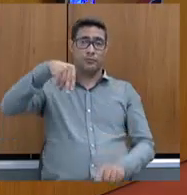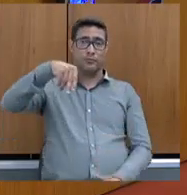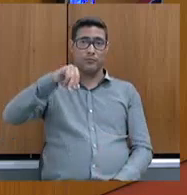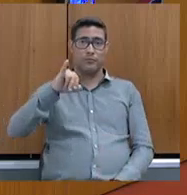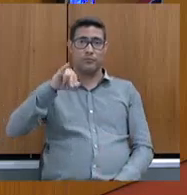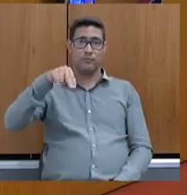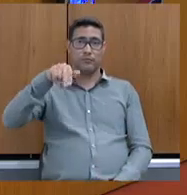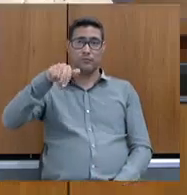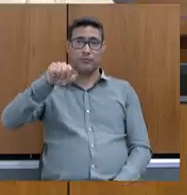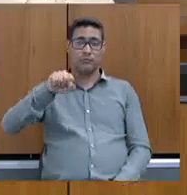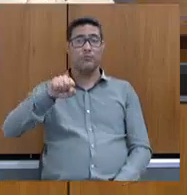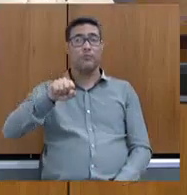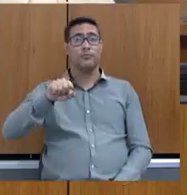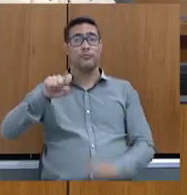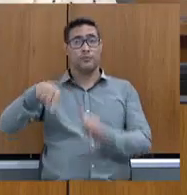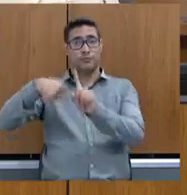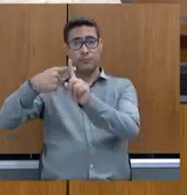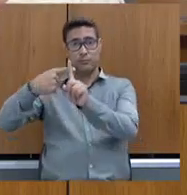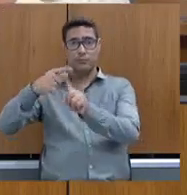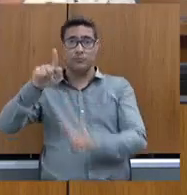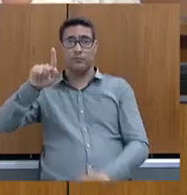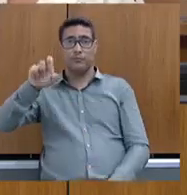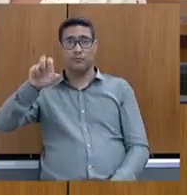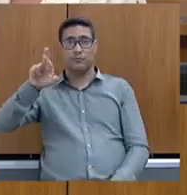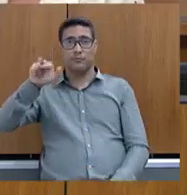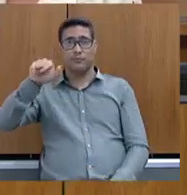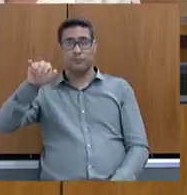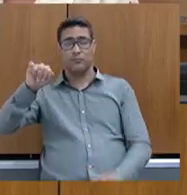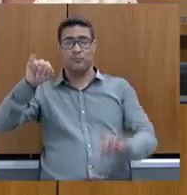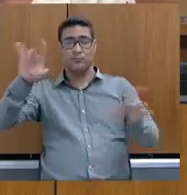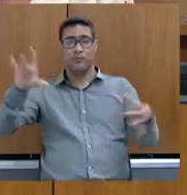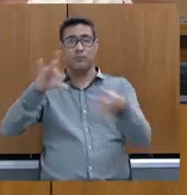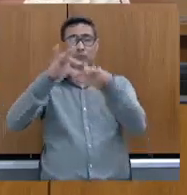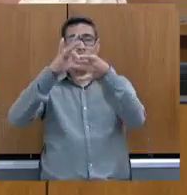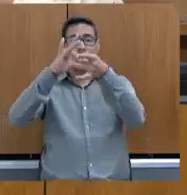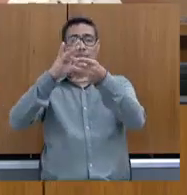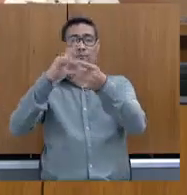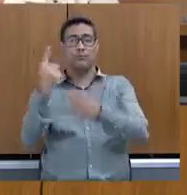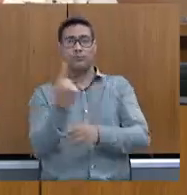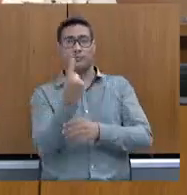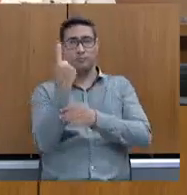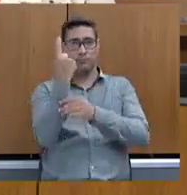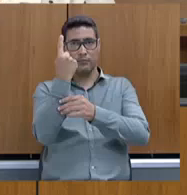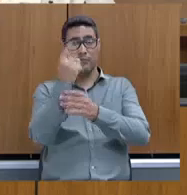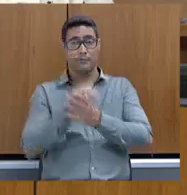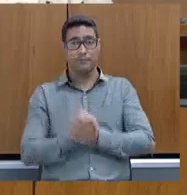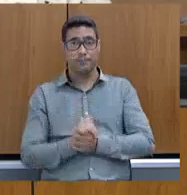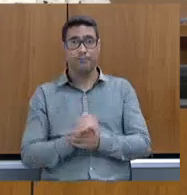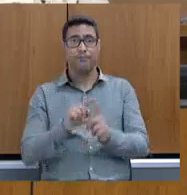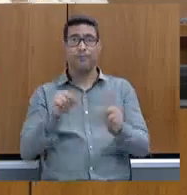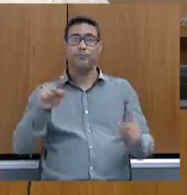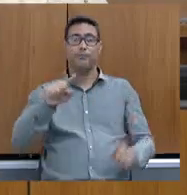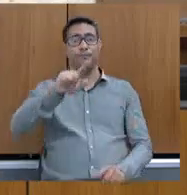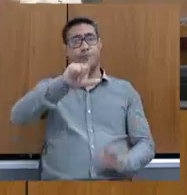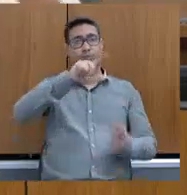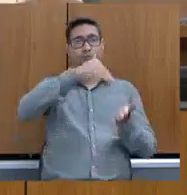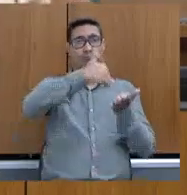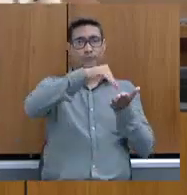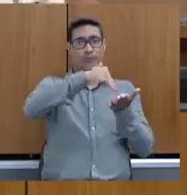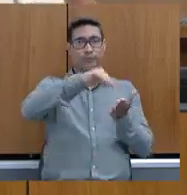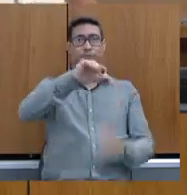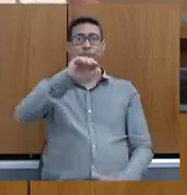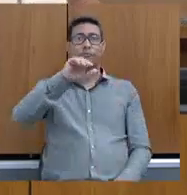uma só parabéns pelo trabalho por tudo que vocês desenvolveram viu Leonidas como secretário